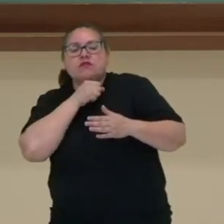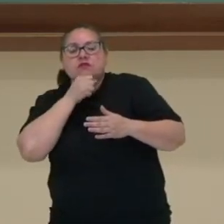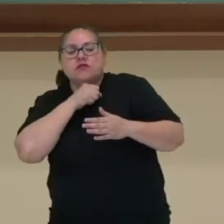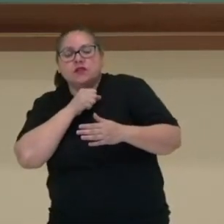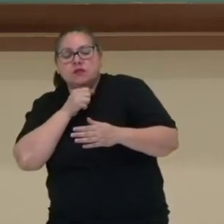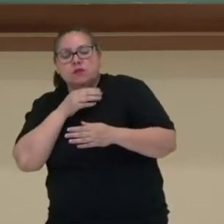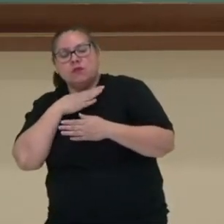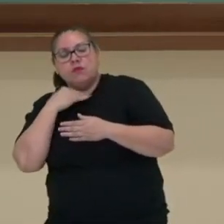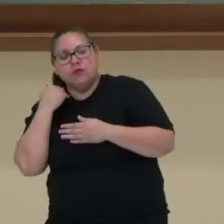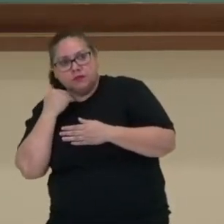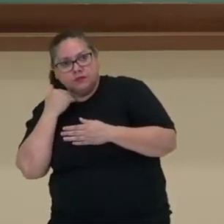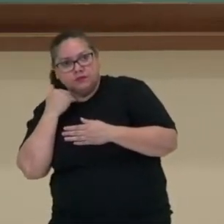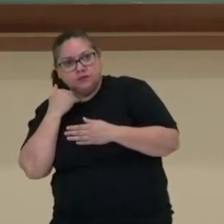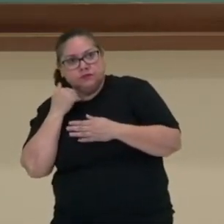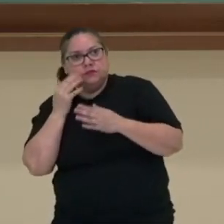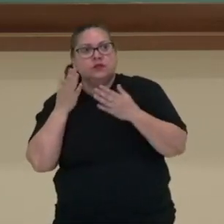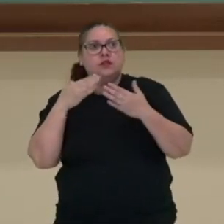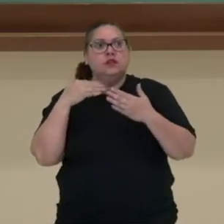morrer.